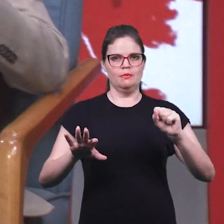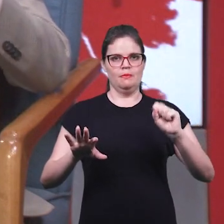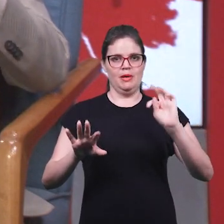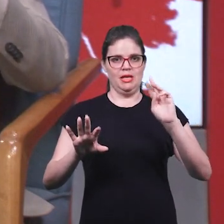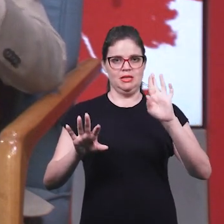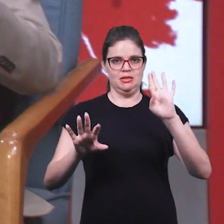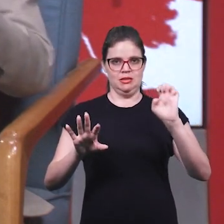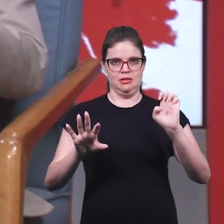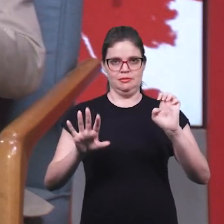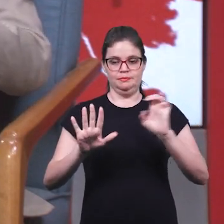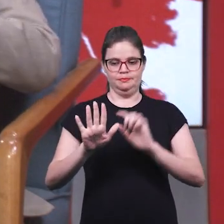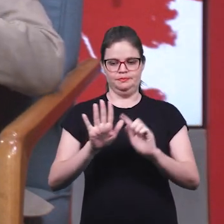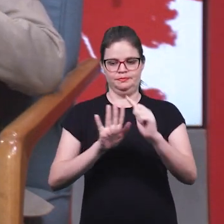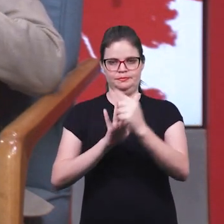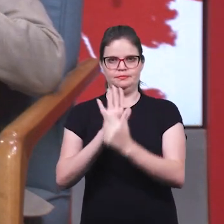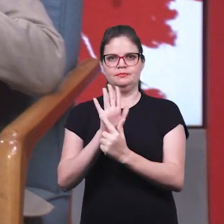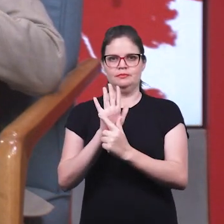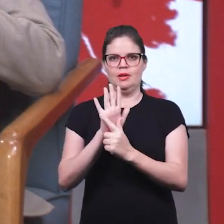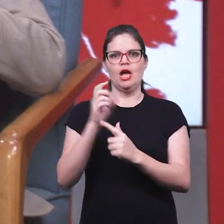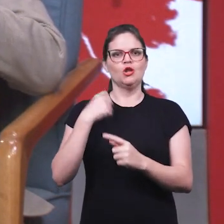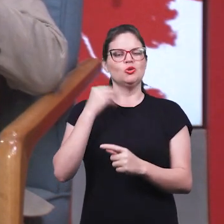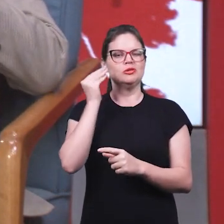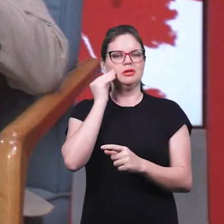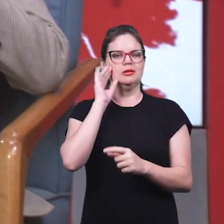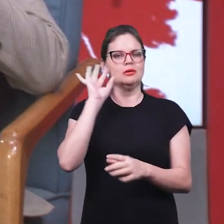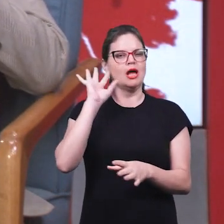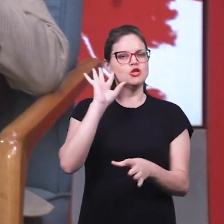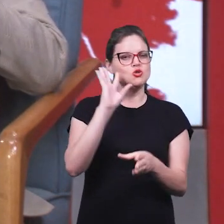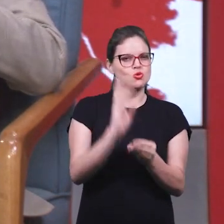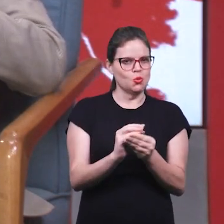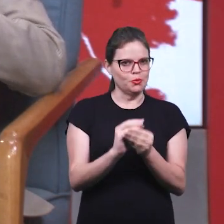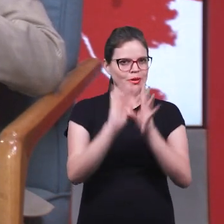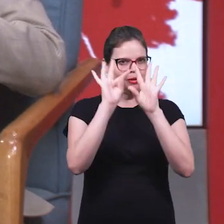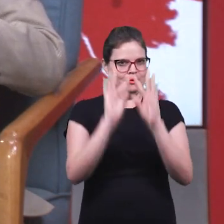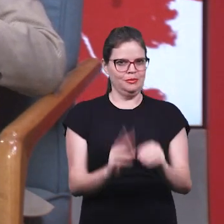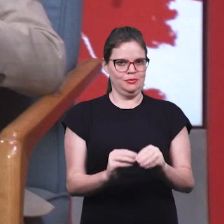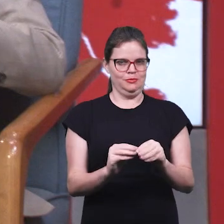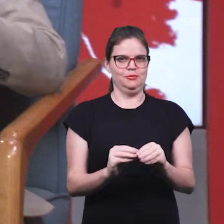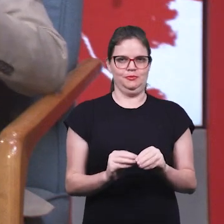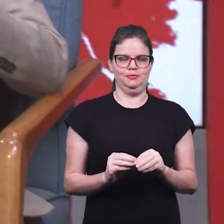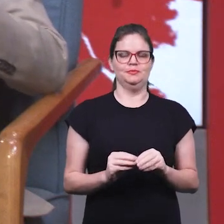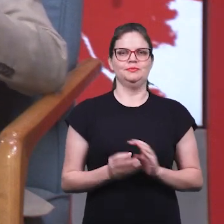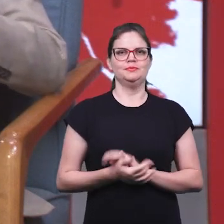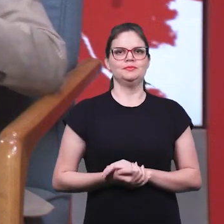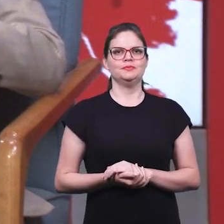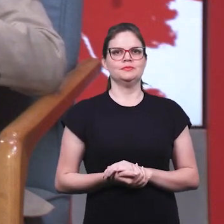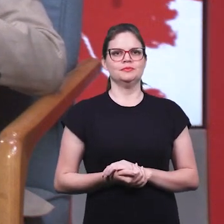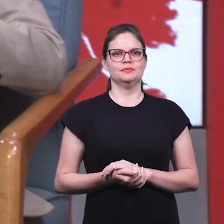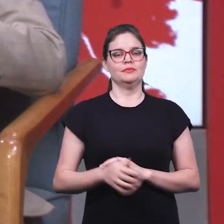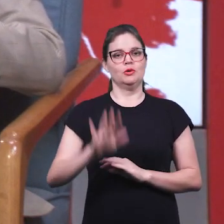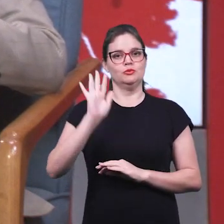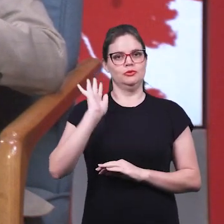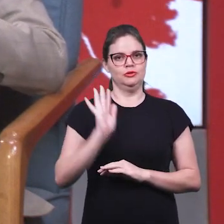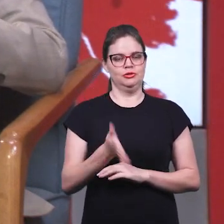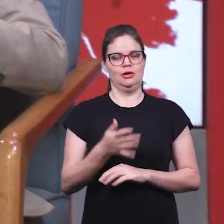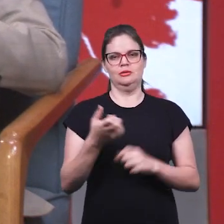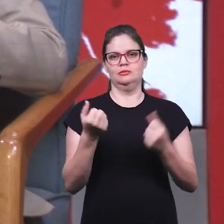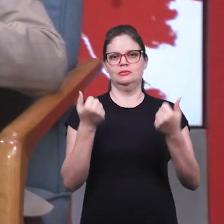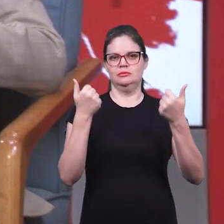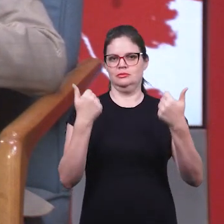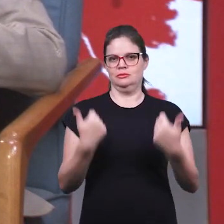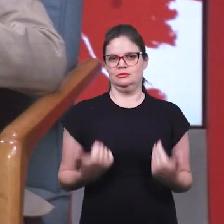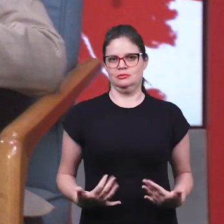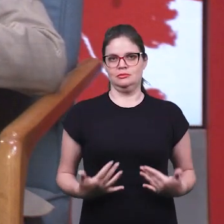estou fazendo uma síntese de tudo aquilo que nós falamos, né, concluindo esse programa. Nós